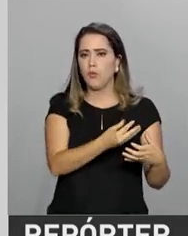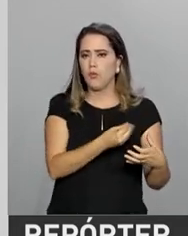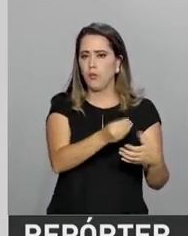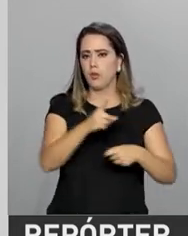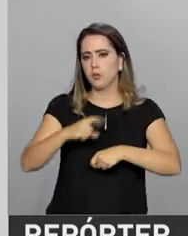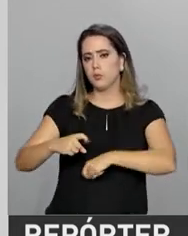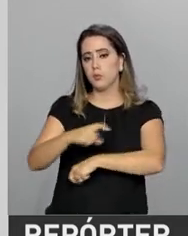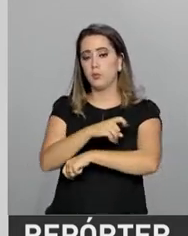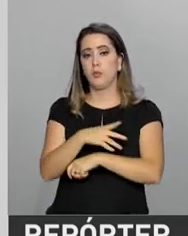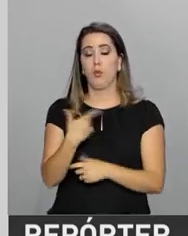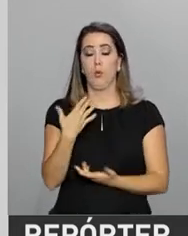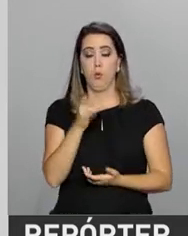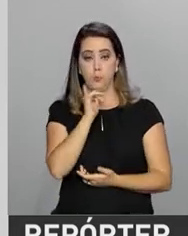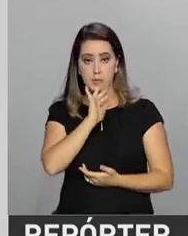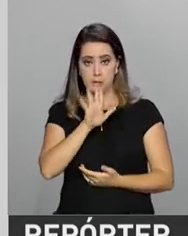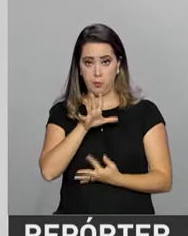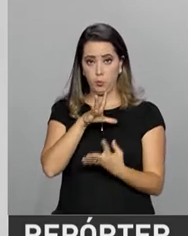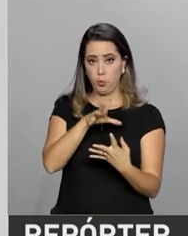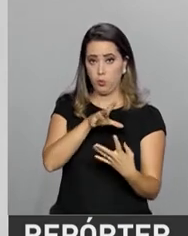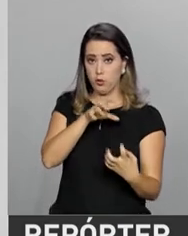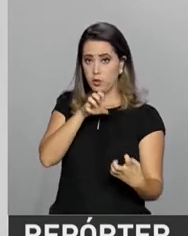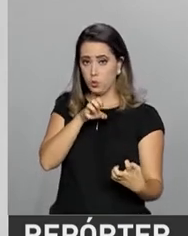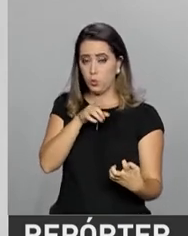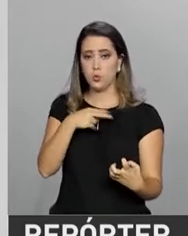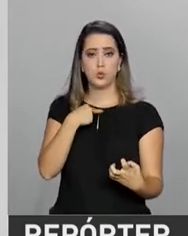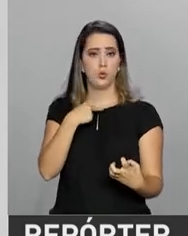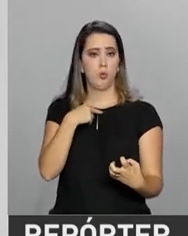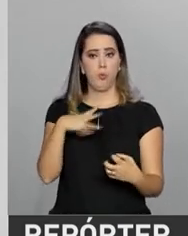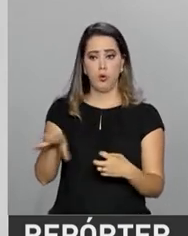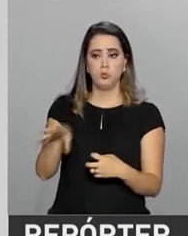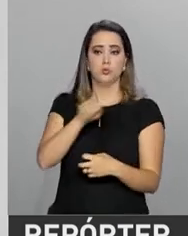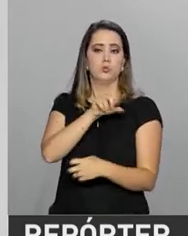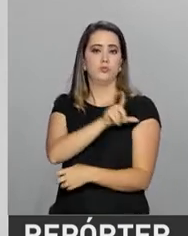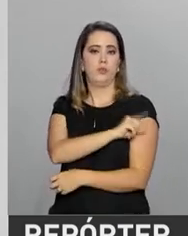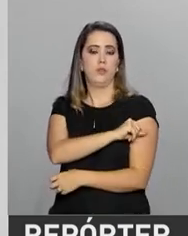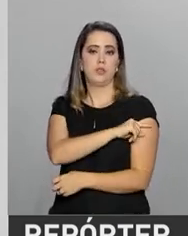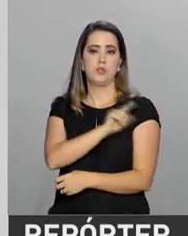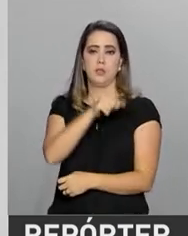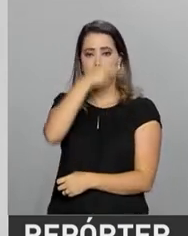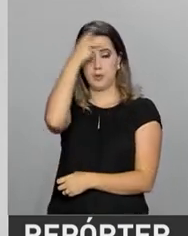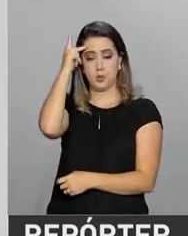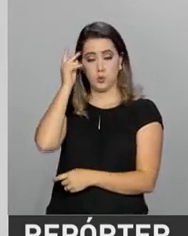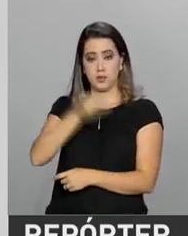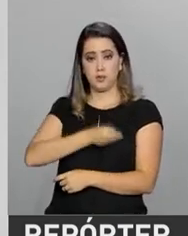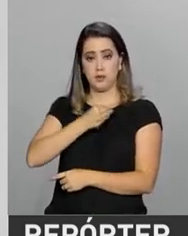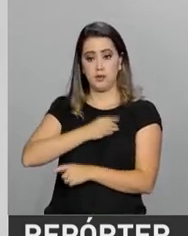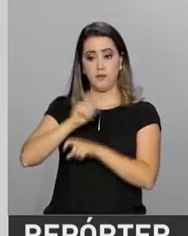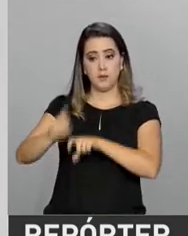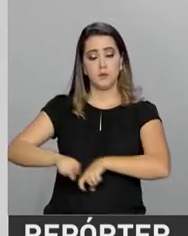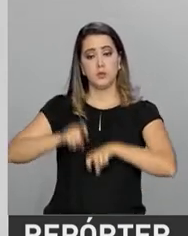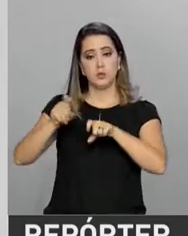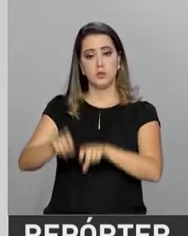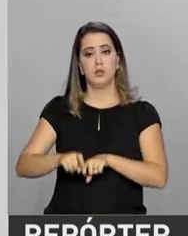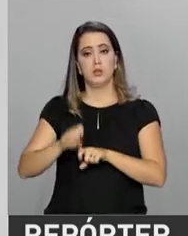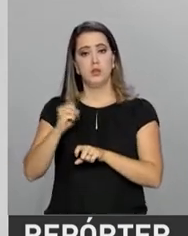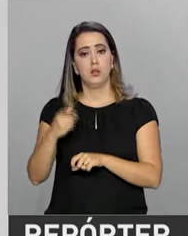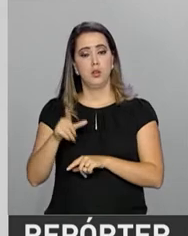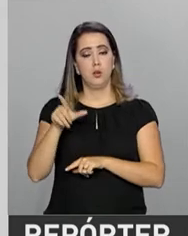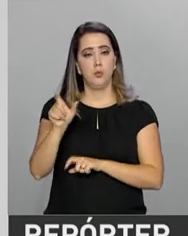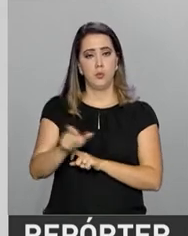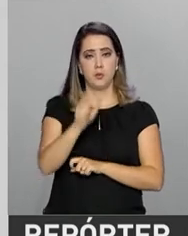que não podem tomar a vacina da febre amarela moradores de áreas rurais e profissionais da saúde podem ser